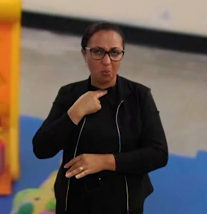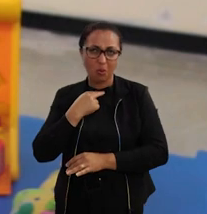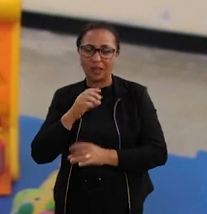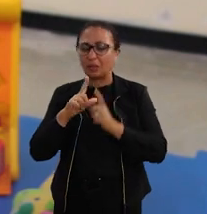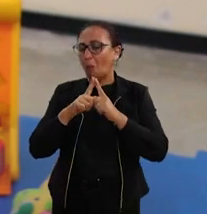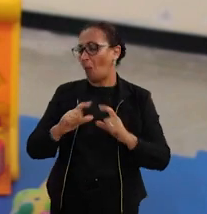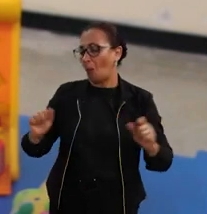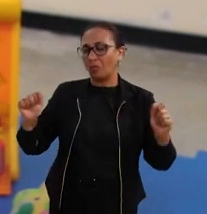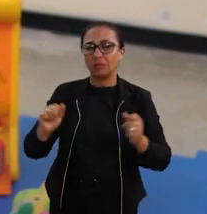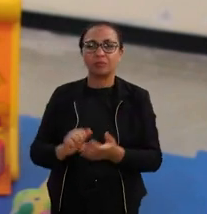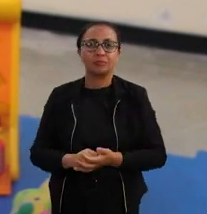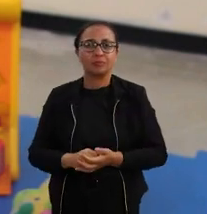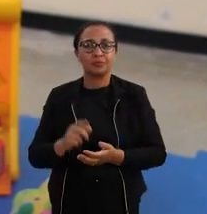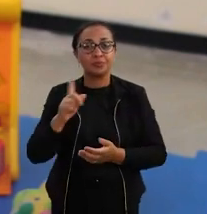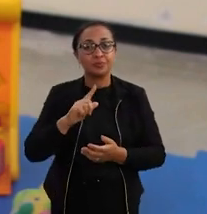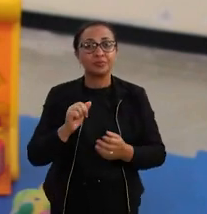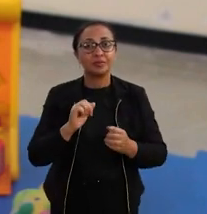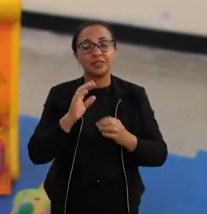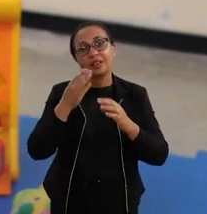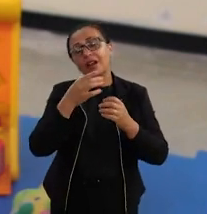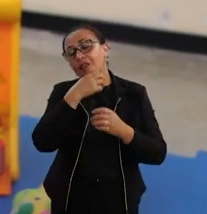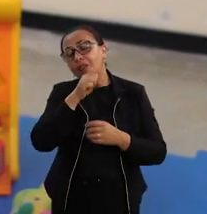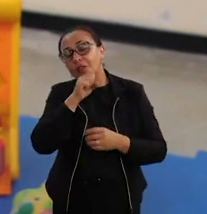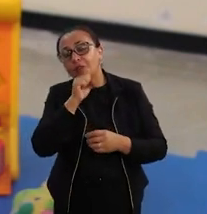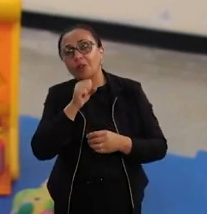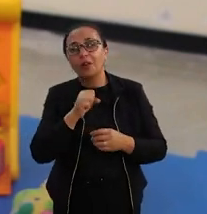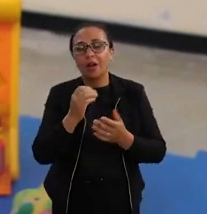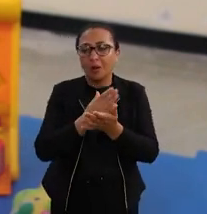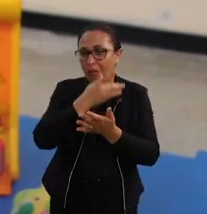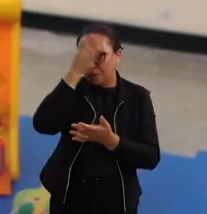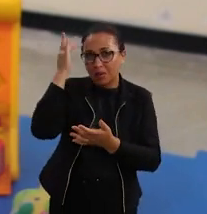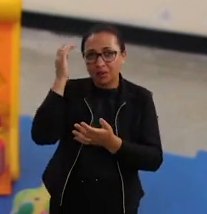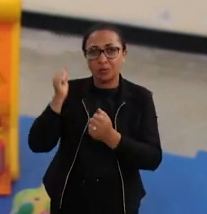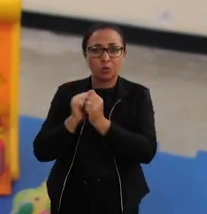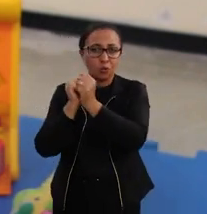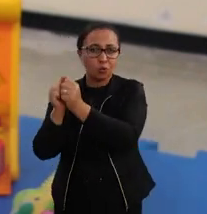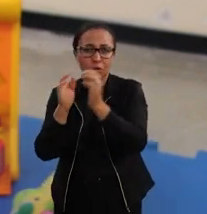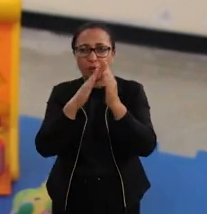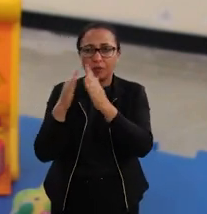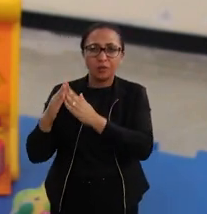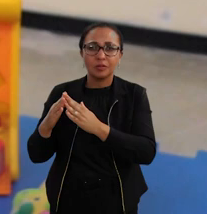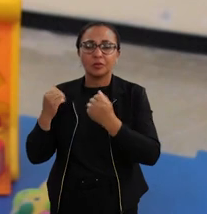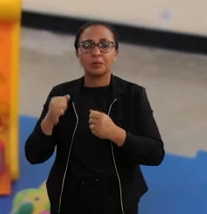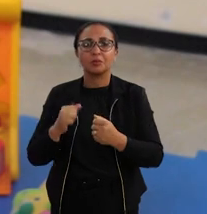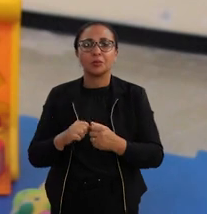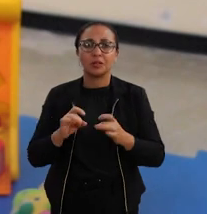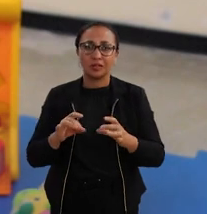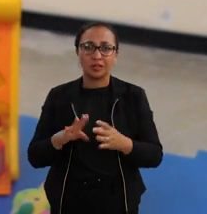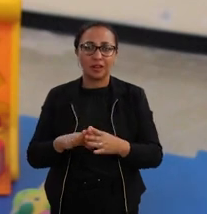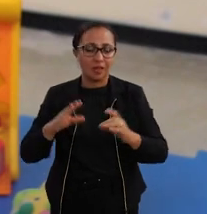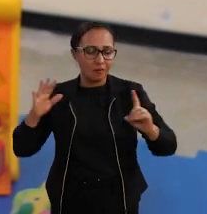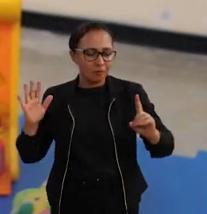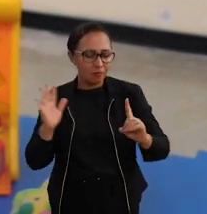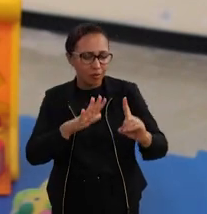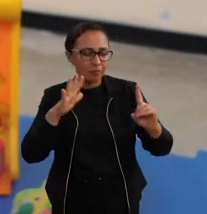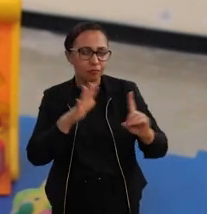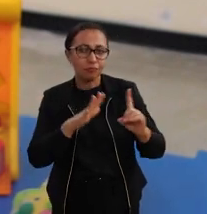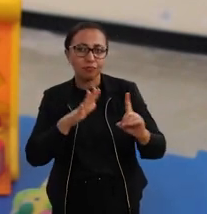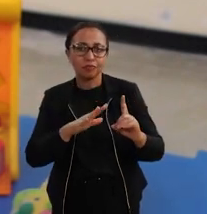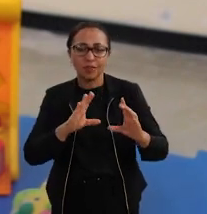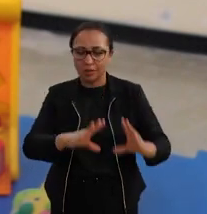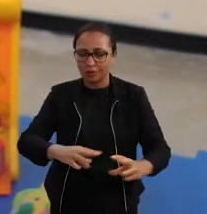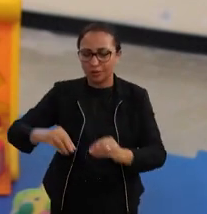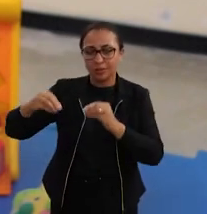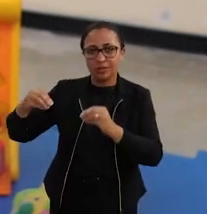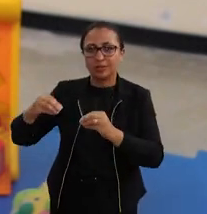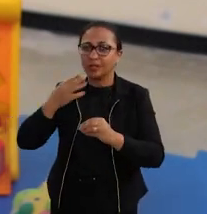se não tem um piso? Né? A gente diz, mas não tem avó, tem alguém perto, algum vizinho que você dê essa oportunidade de vivenciar, né?